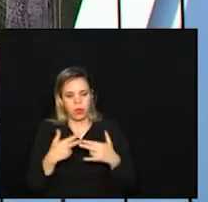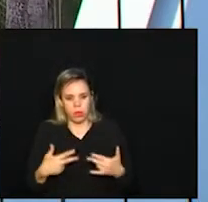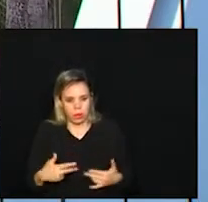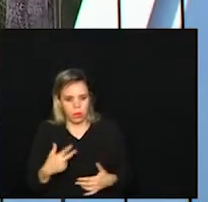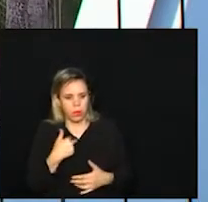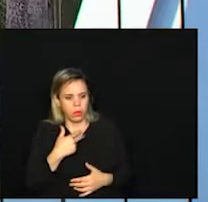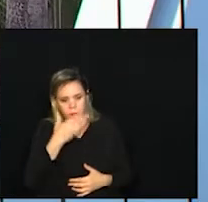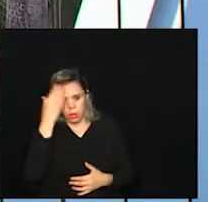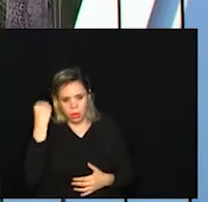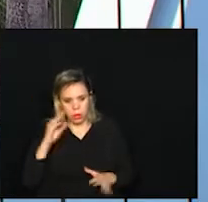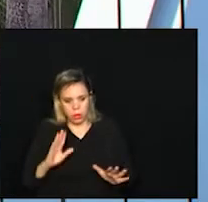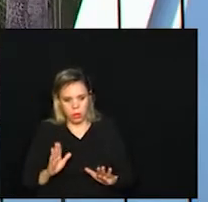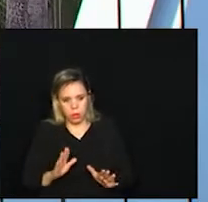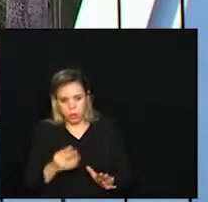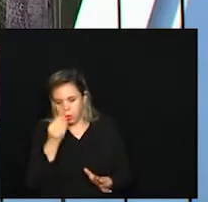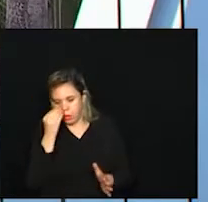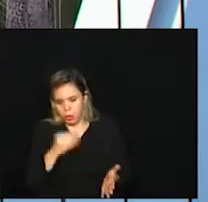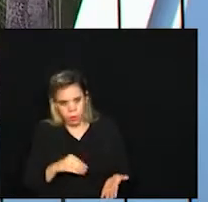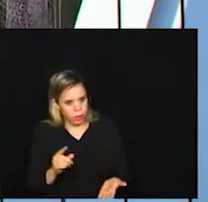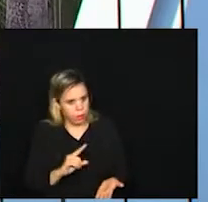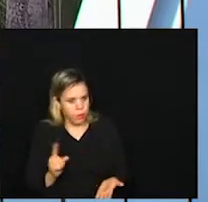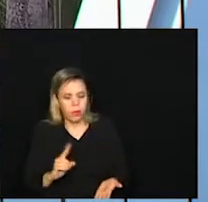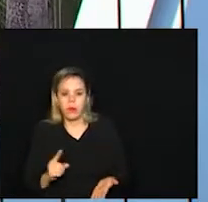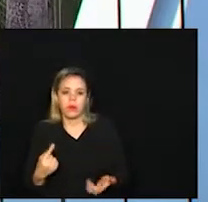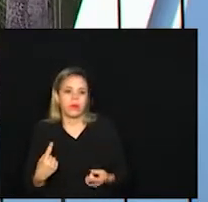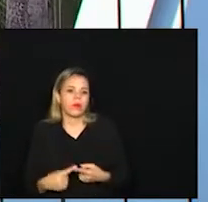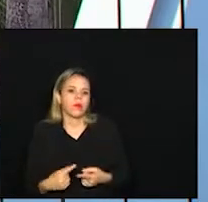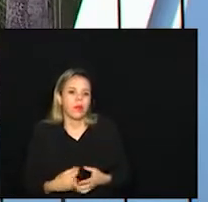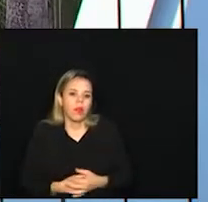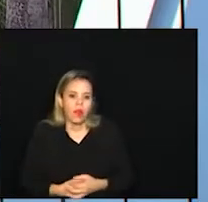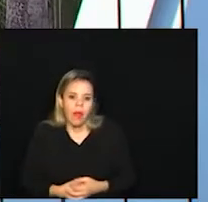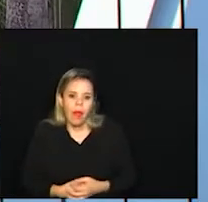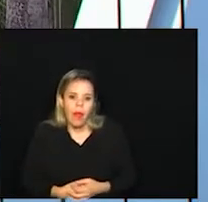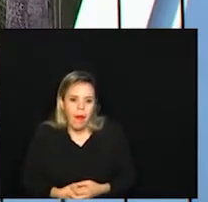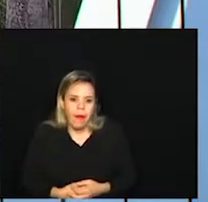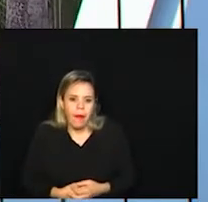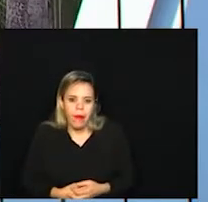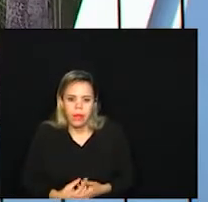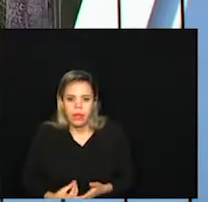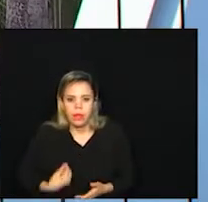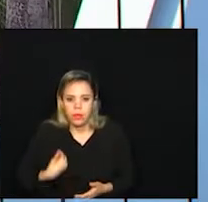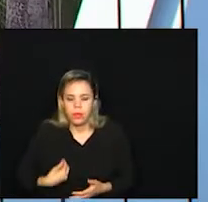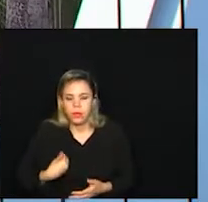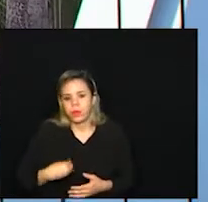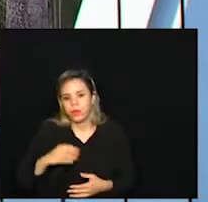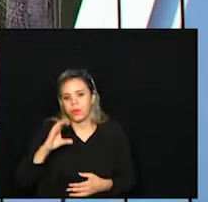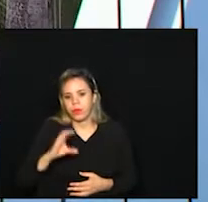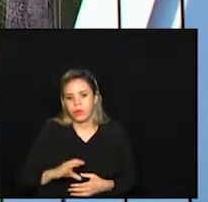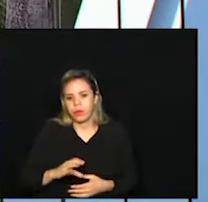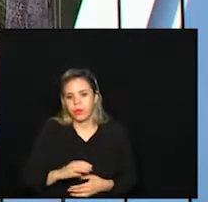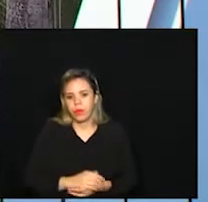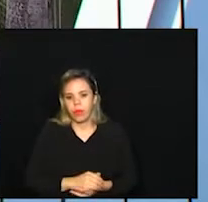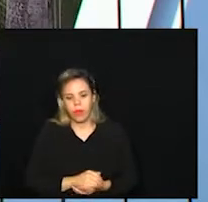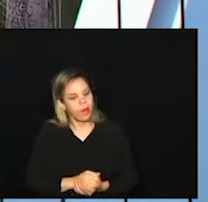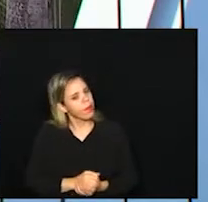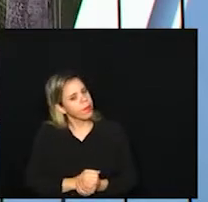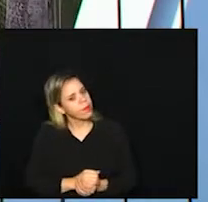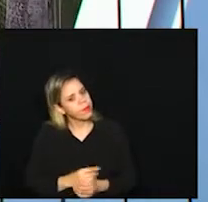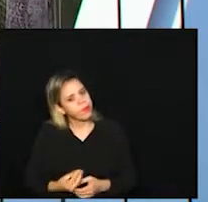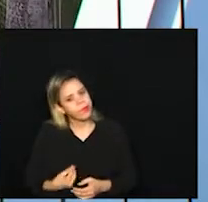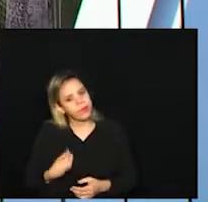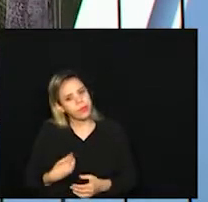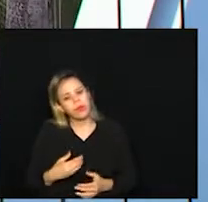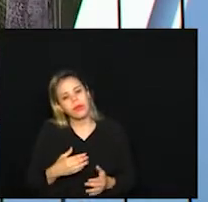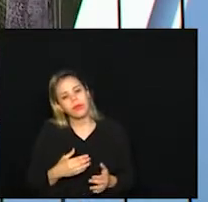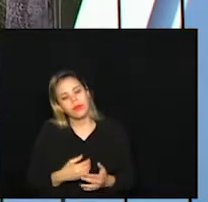escuta não pode e nada de lado porque isso tem-se o na vida do cidadão é o cidadão que